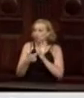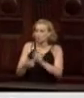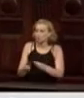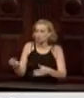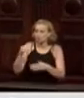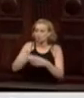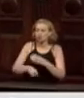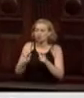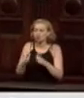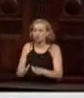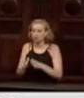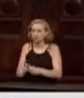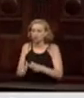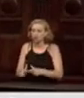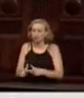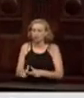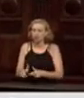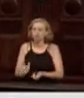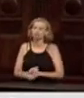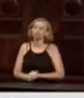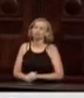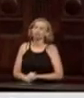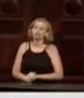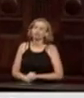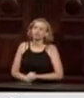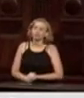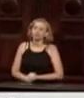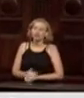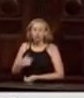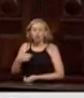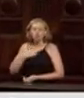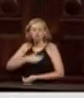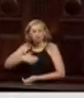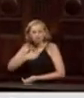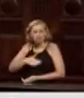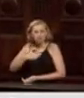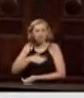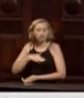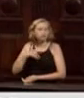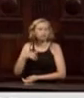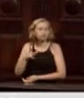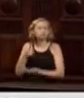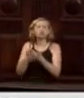nessa casa que reiteram essa tese. Eu gostaria de pegar um elemento.